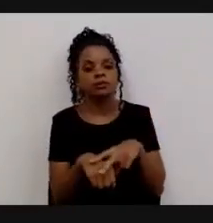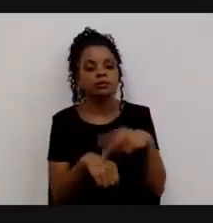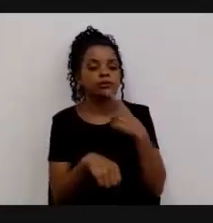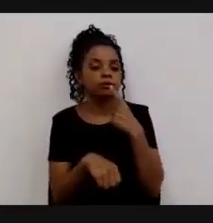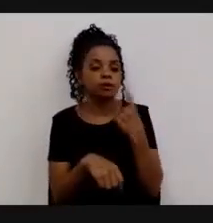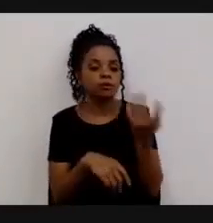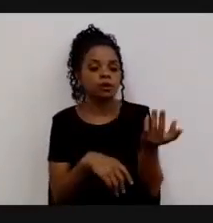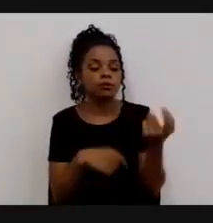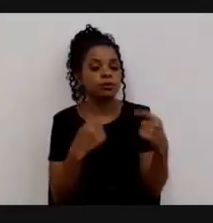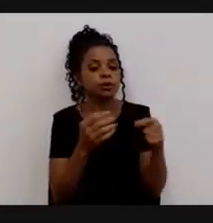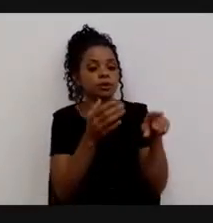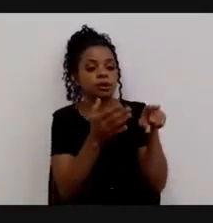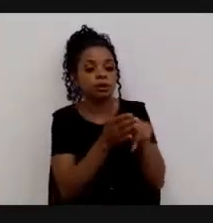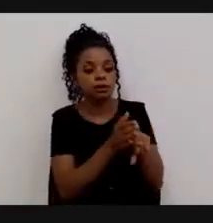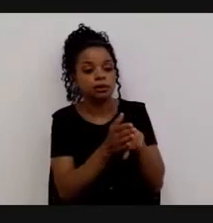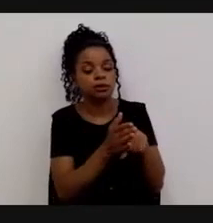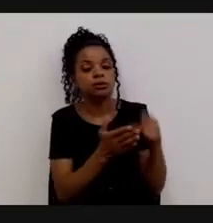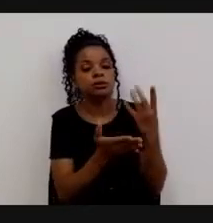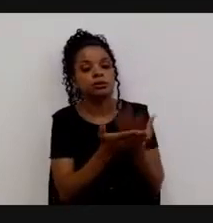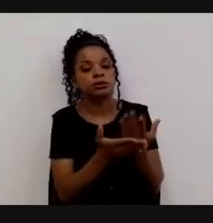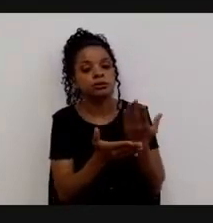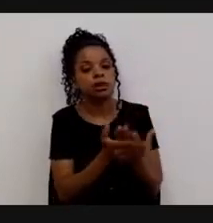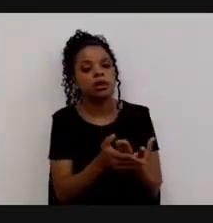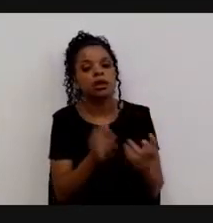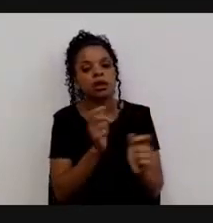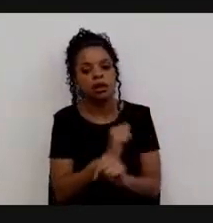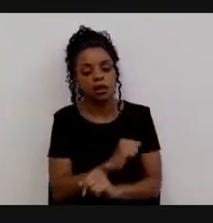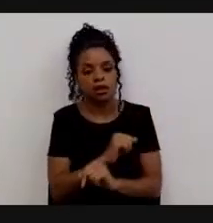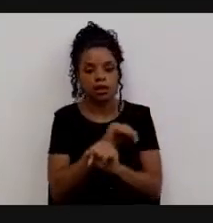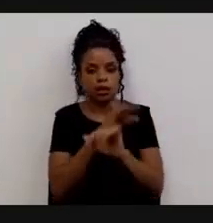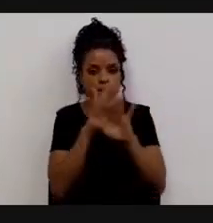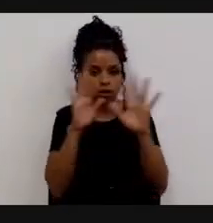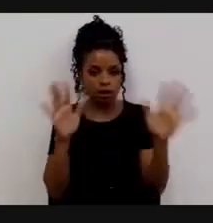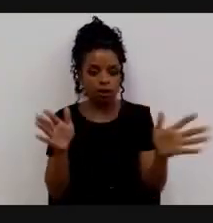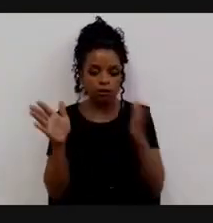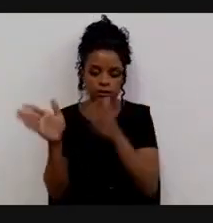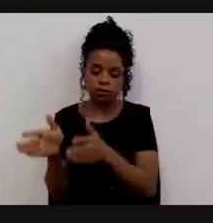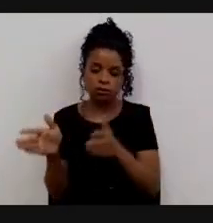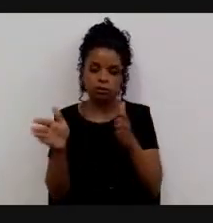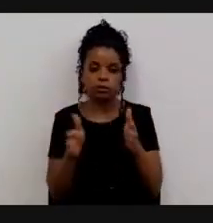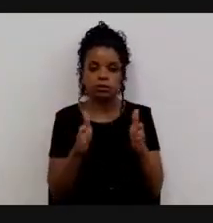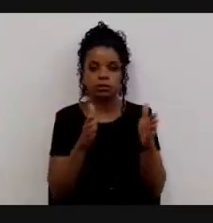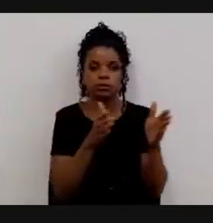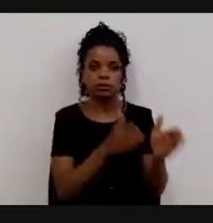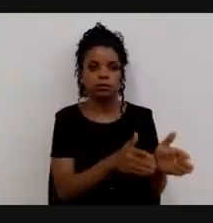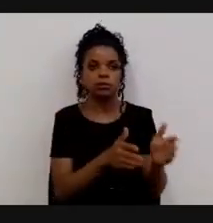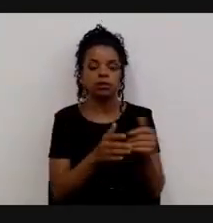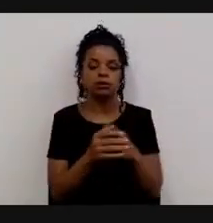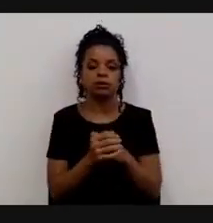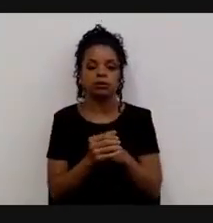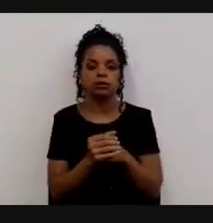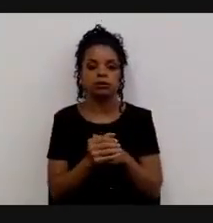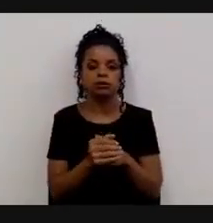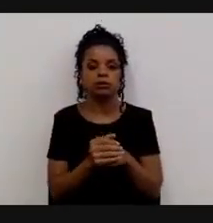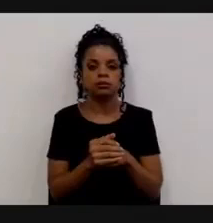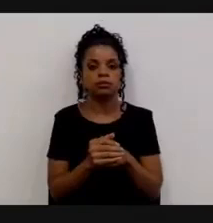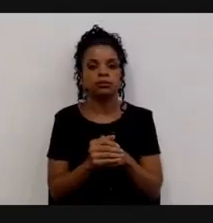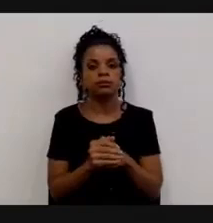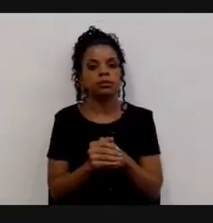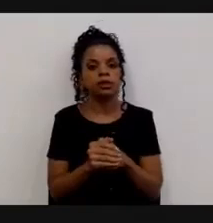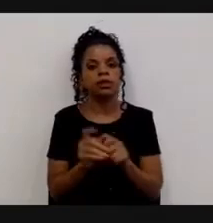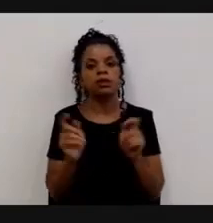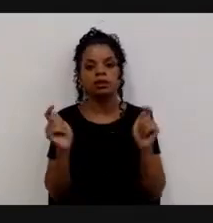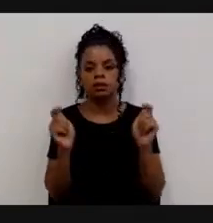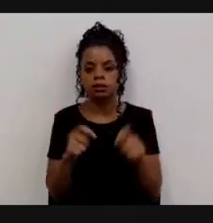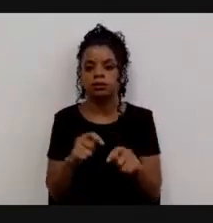estruturar de alguma maneira para que seja mais transparente isso tudo, esses processos, e que possa